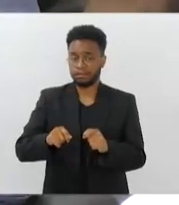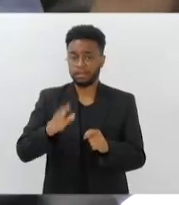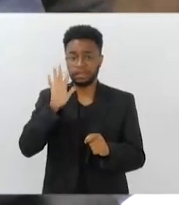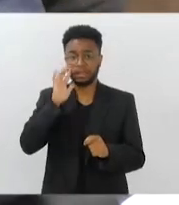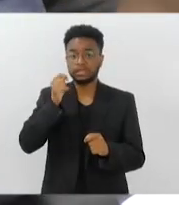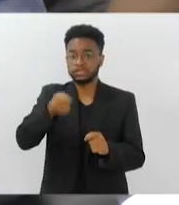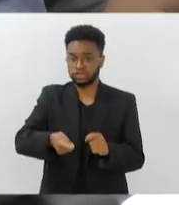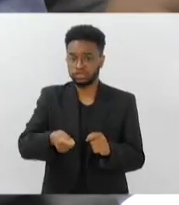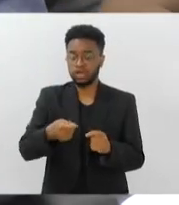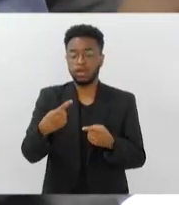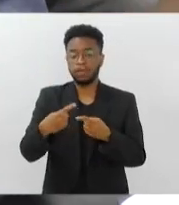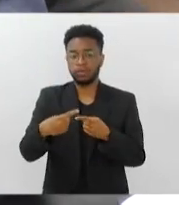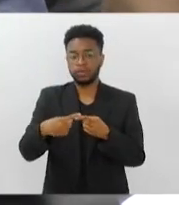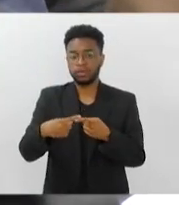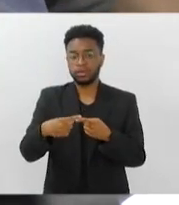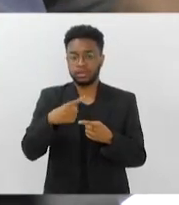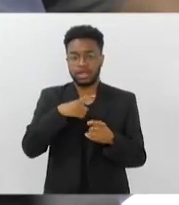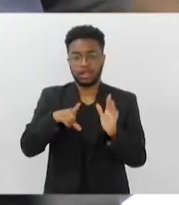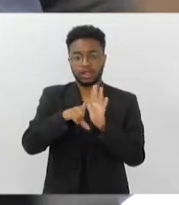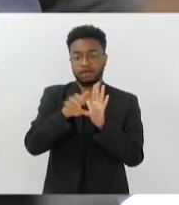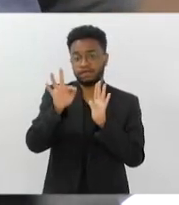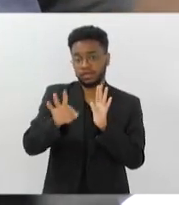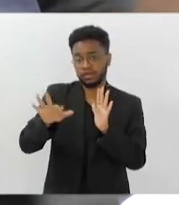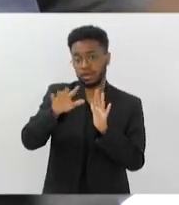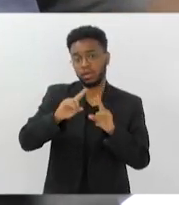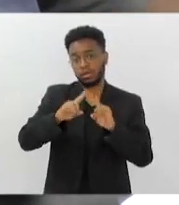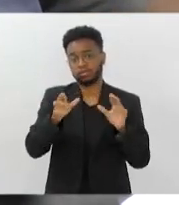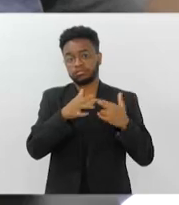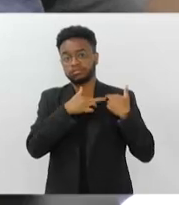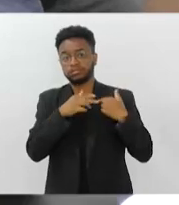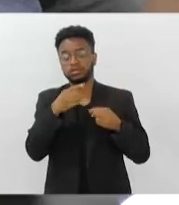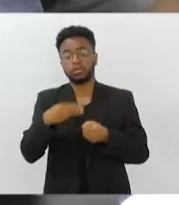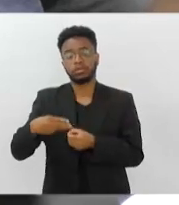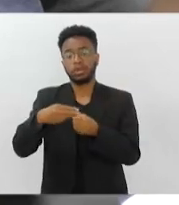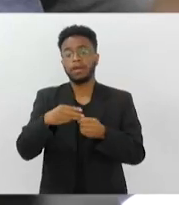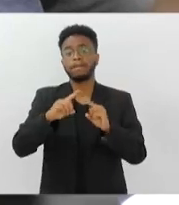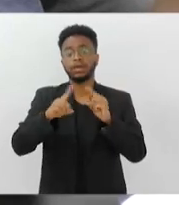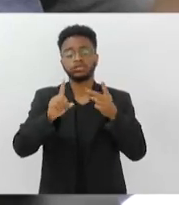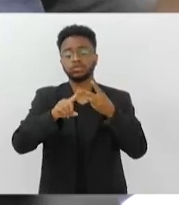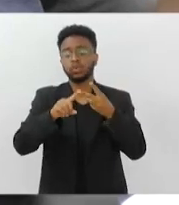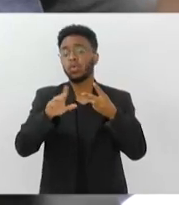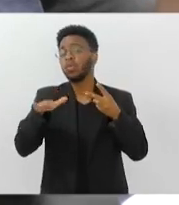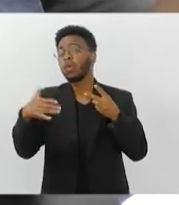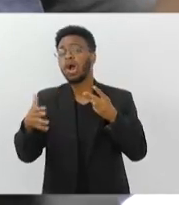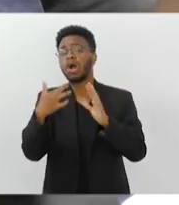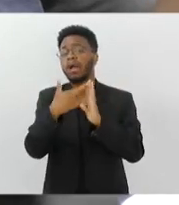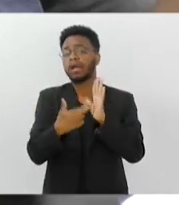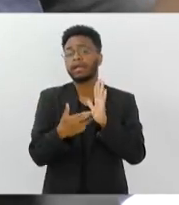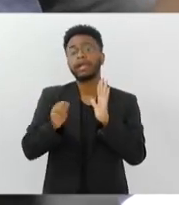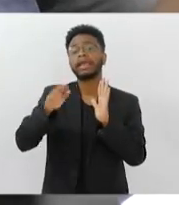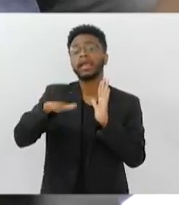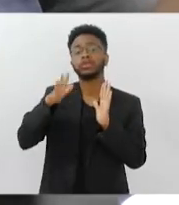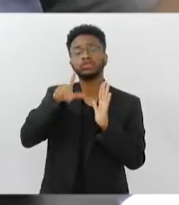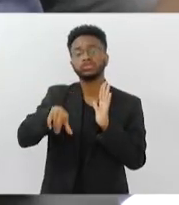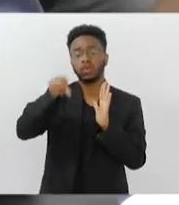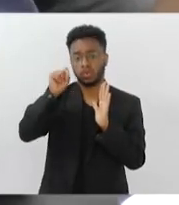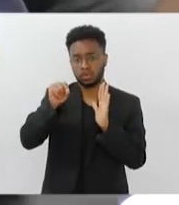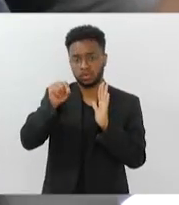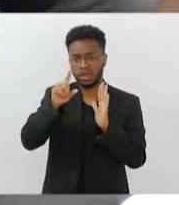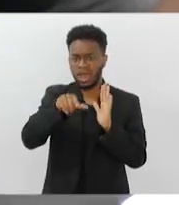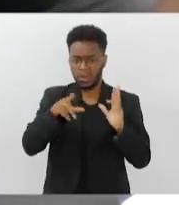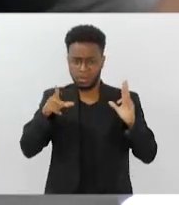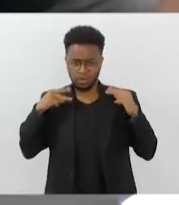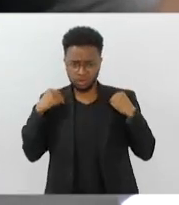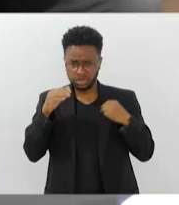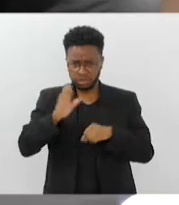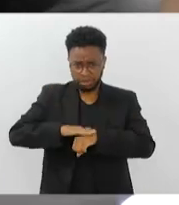lei federal, que é do município. E o segundo é, qual é o critério? Quem vai definir? É o pobre do motorista?